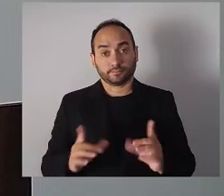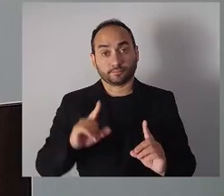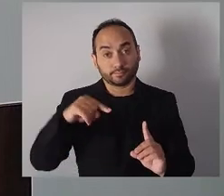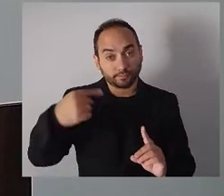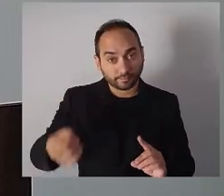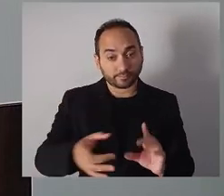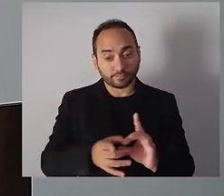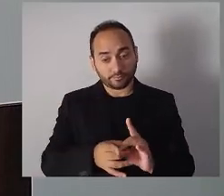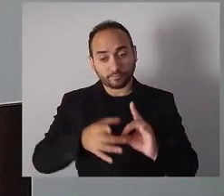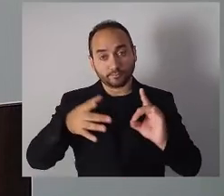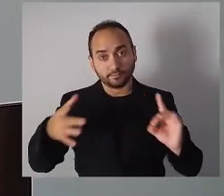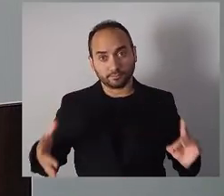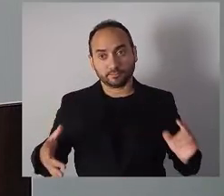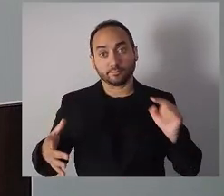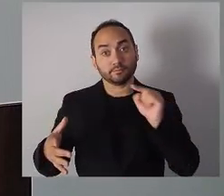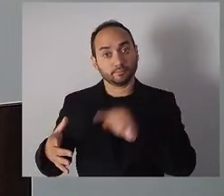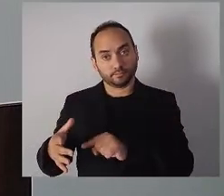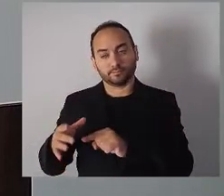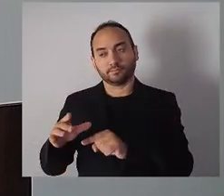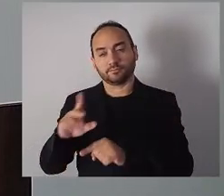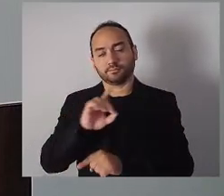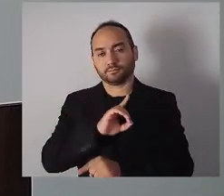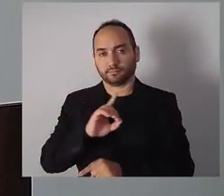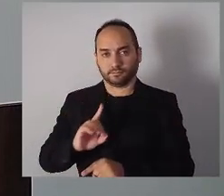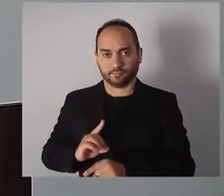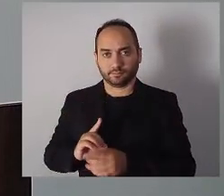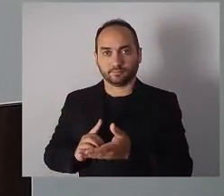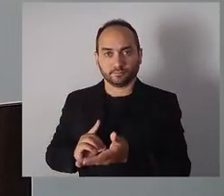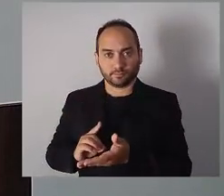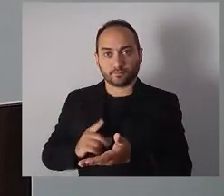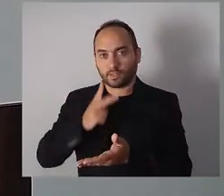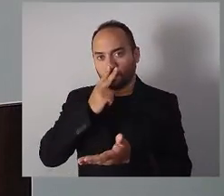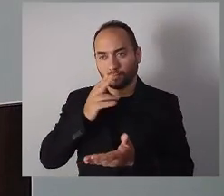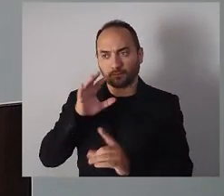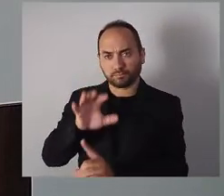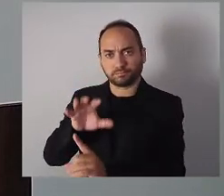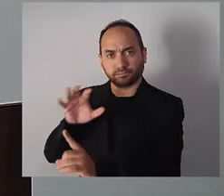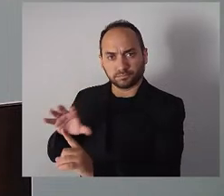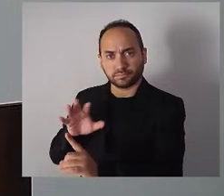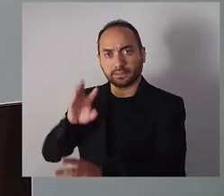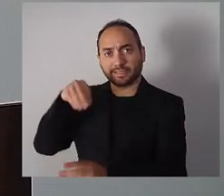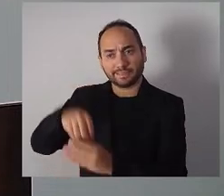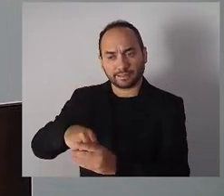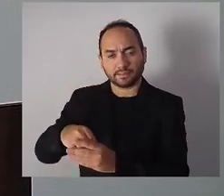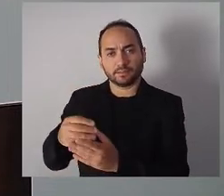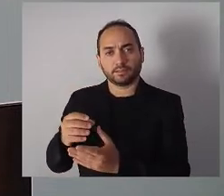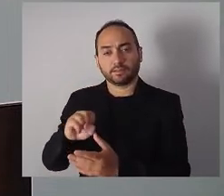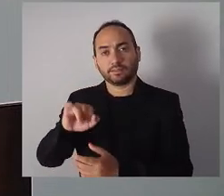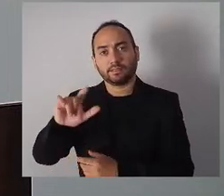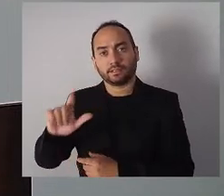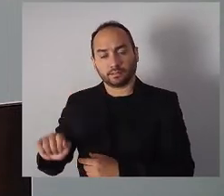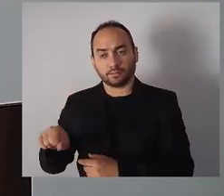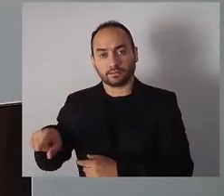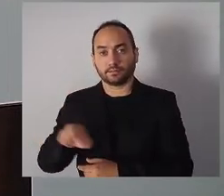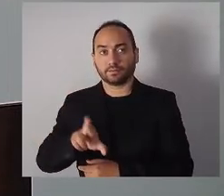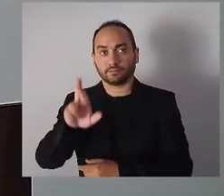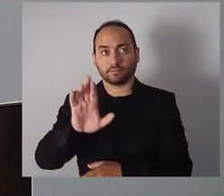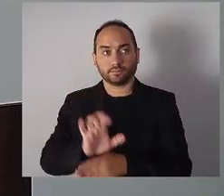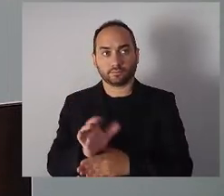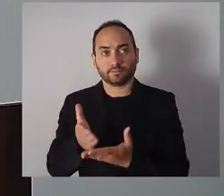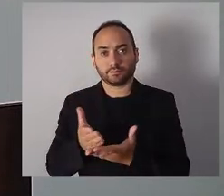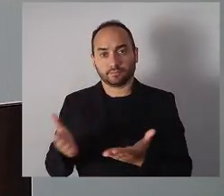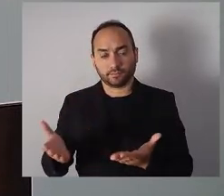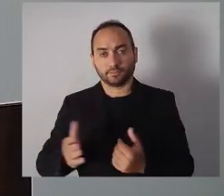depois disso que o deputado Evandro Leitão passou a ser perseguido dentro da sigla pela diretoria estadual